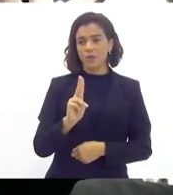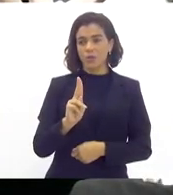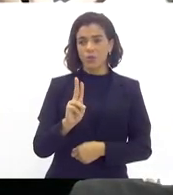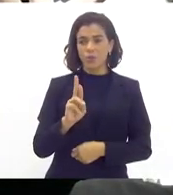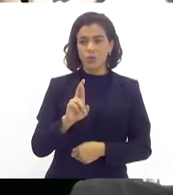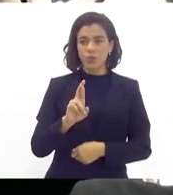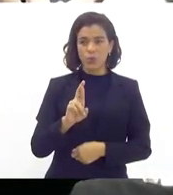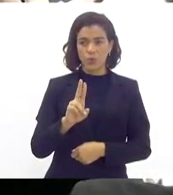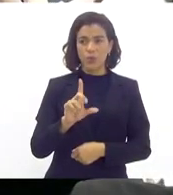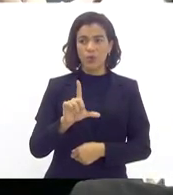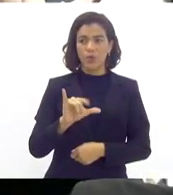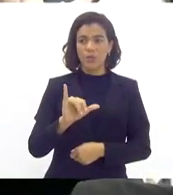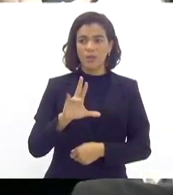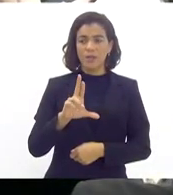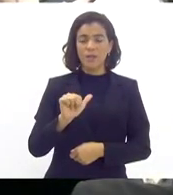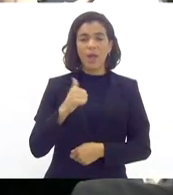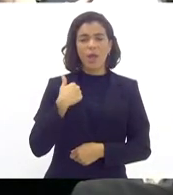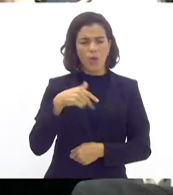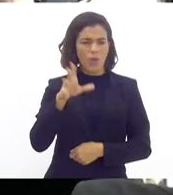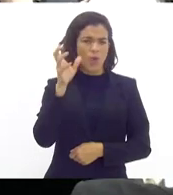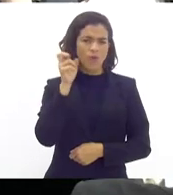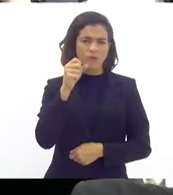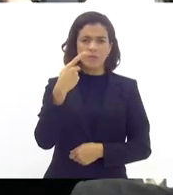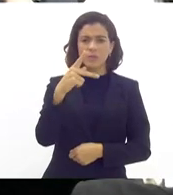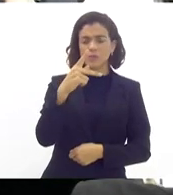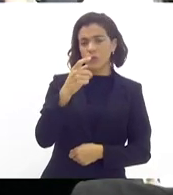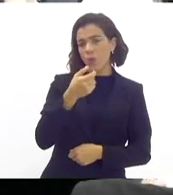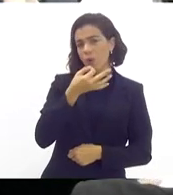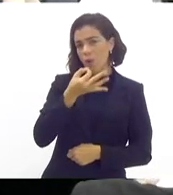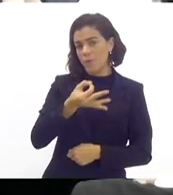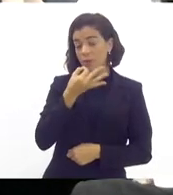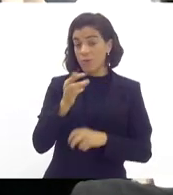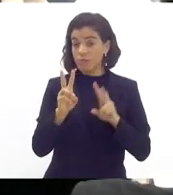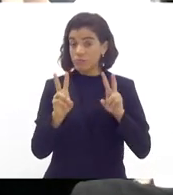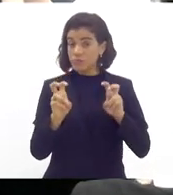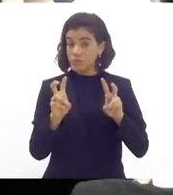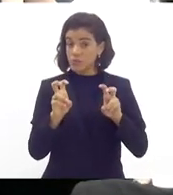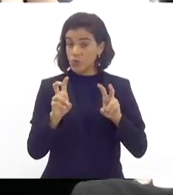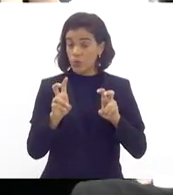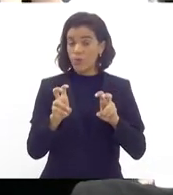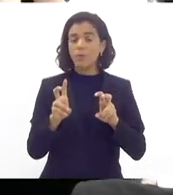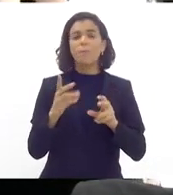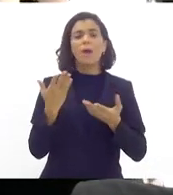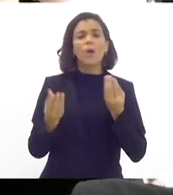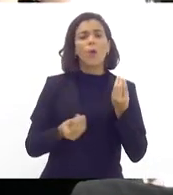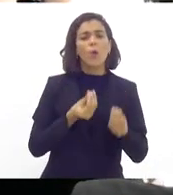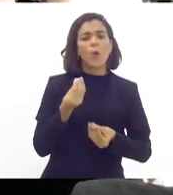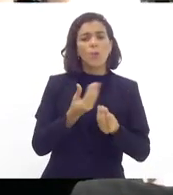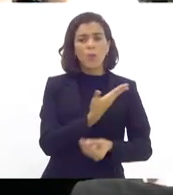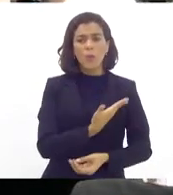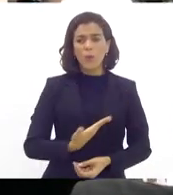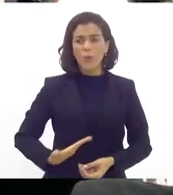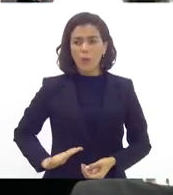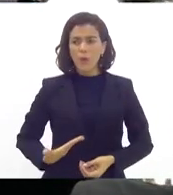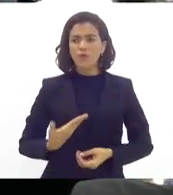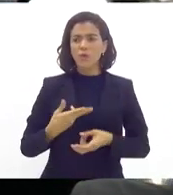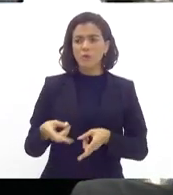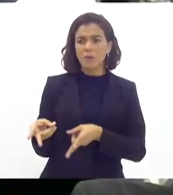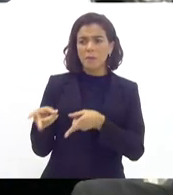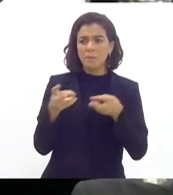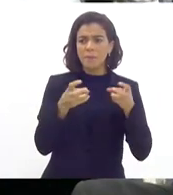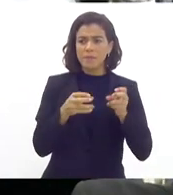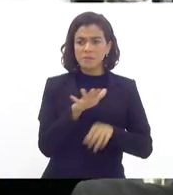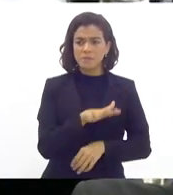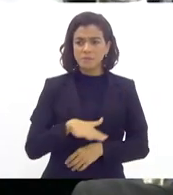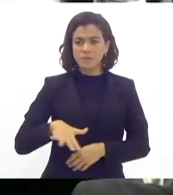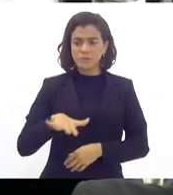eu já ouvi a sua opinião lá sobre financiamento da dívida, mas como que o governo está vendo isso? E eu sei que